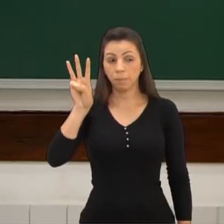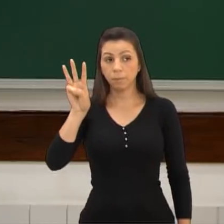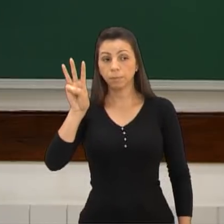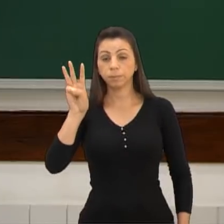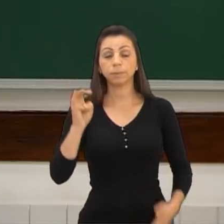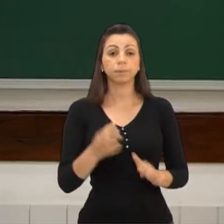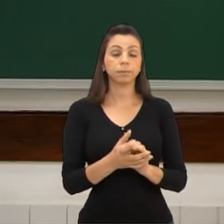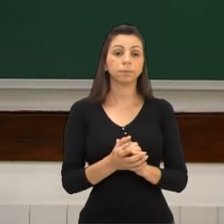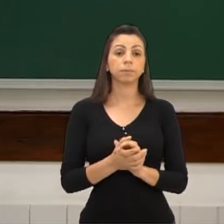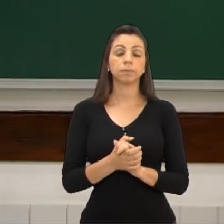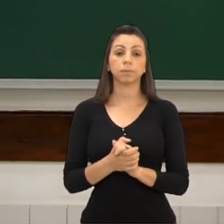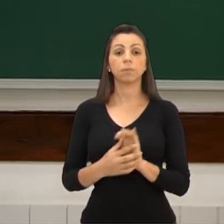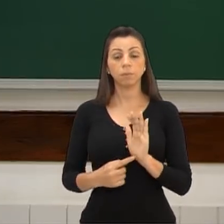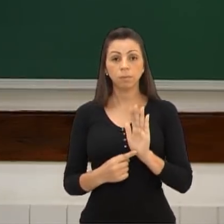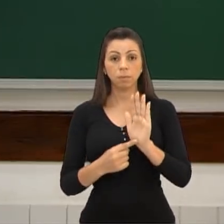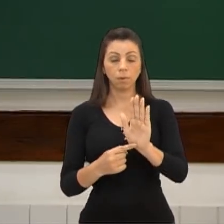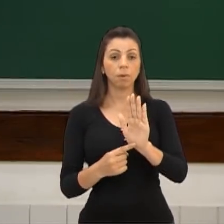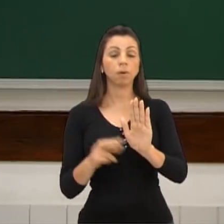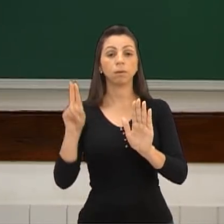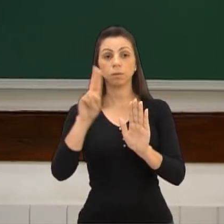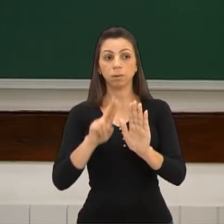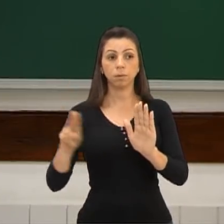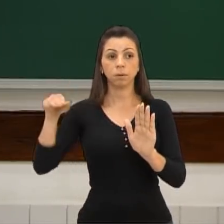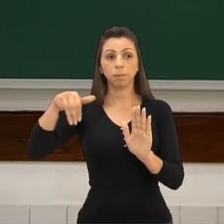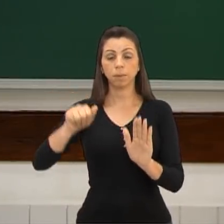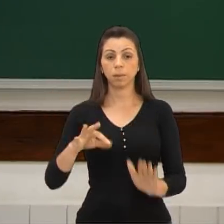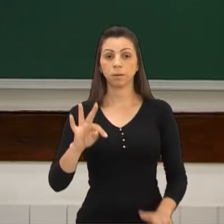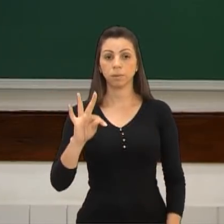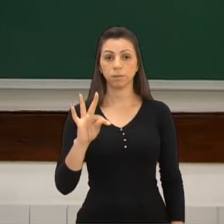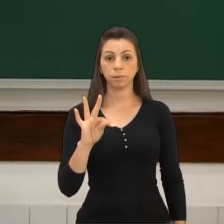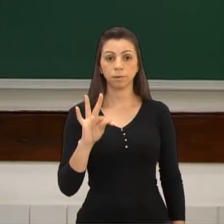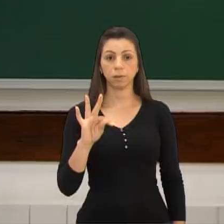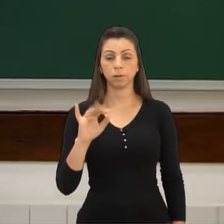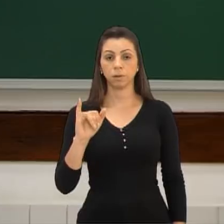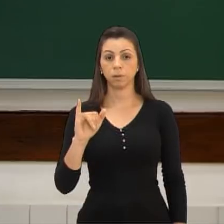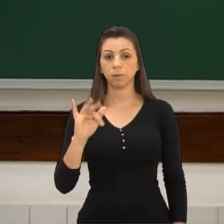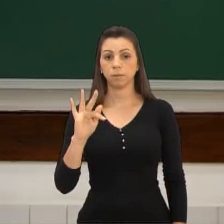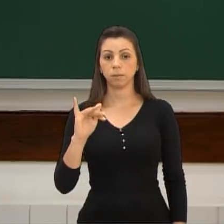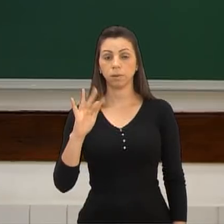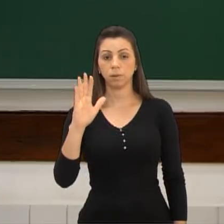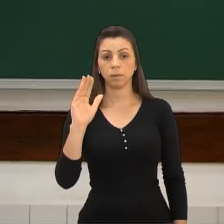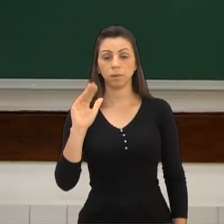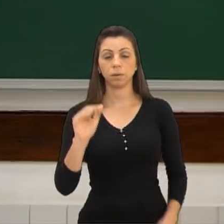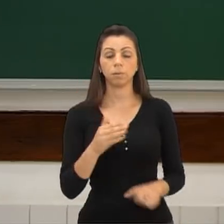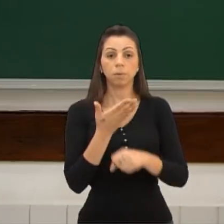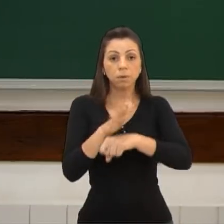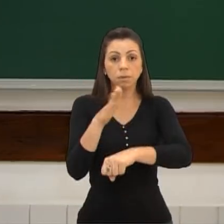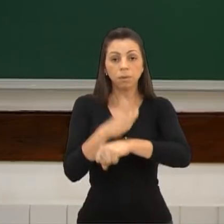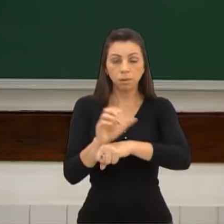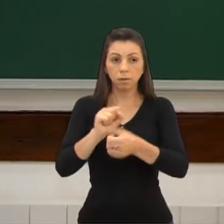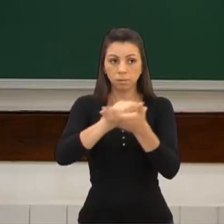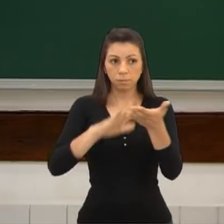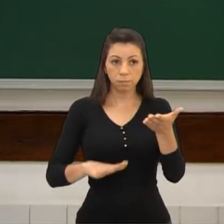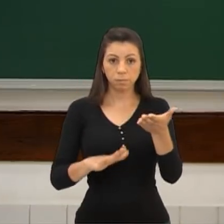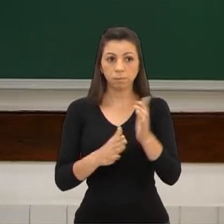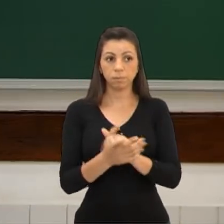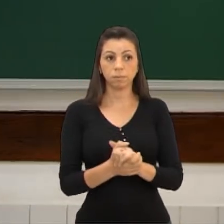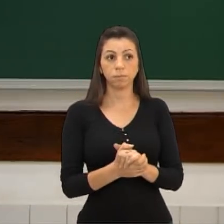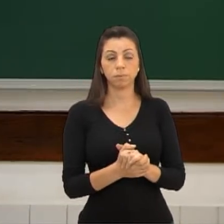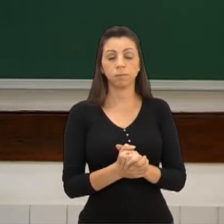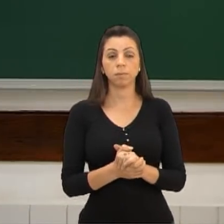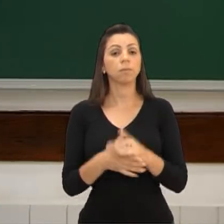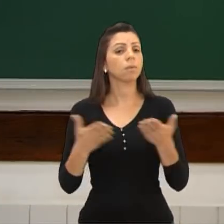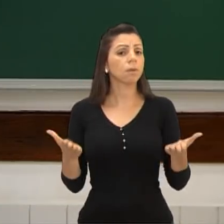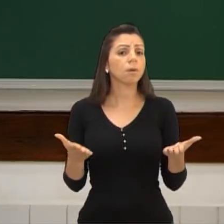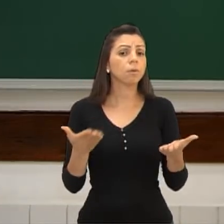uma ferramenta que foi disponibilizada, que a gente usou na aula de hoje, para que você possa exercitar aí as atividades. Na aula